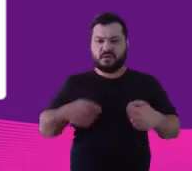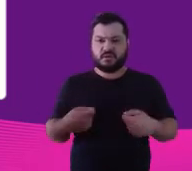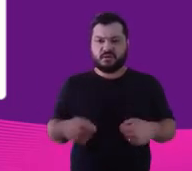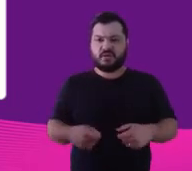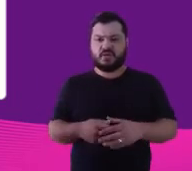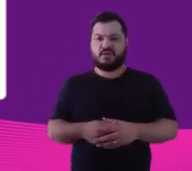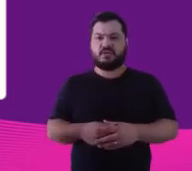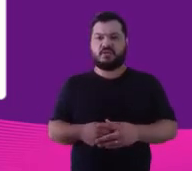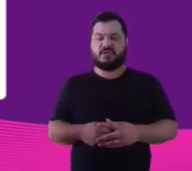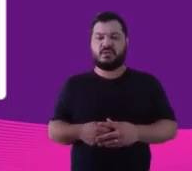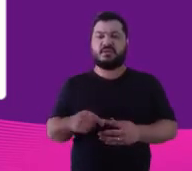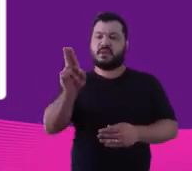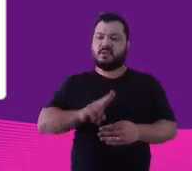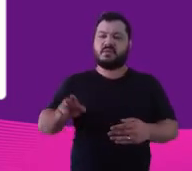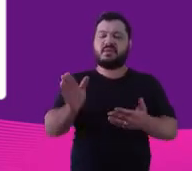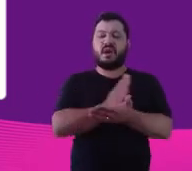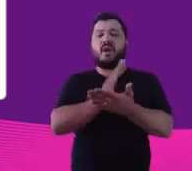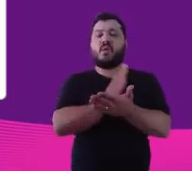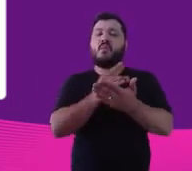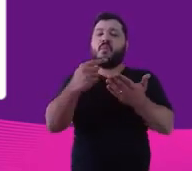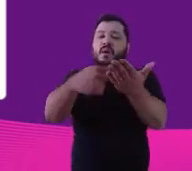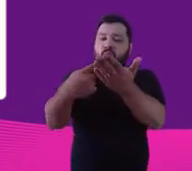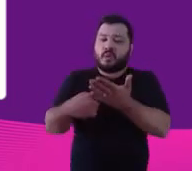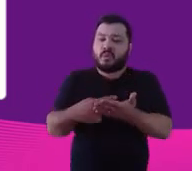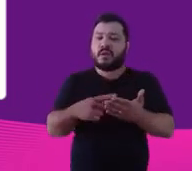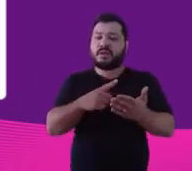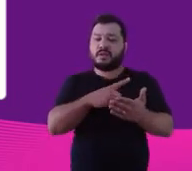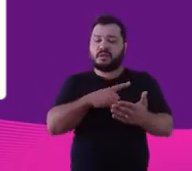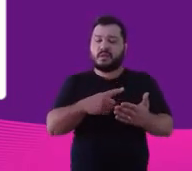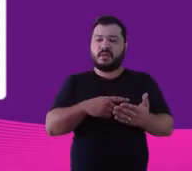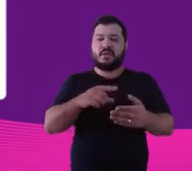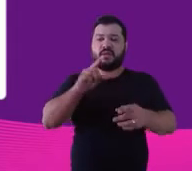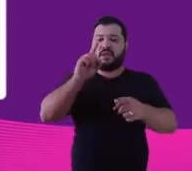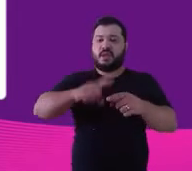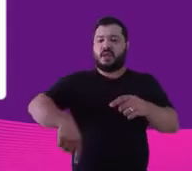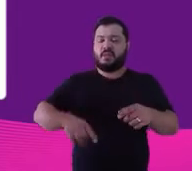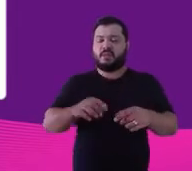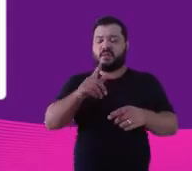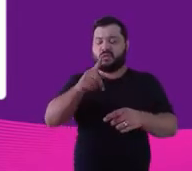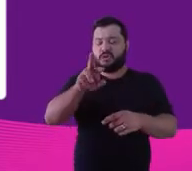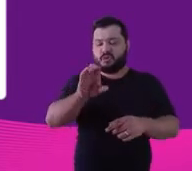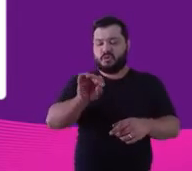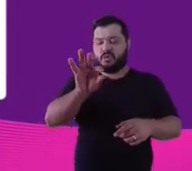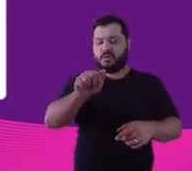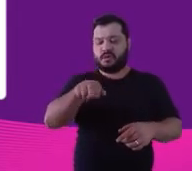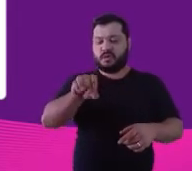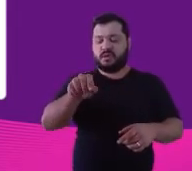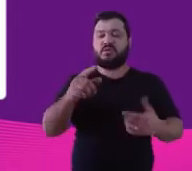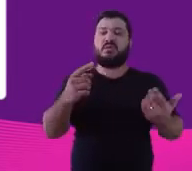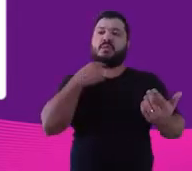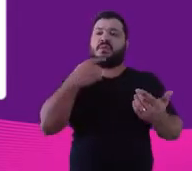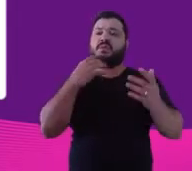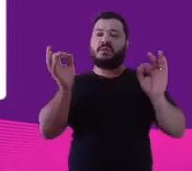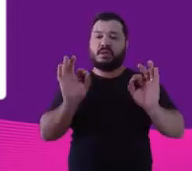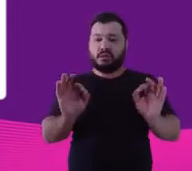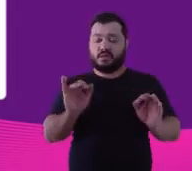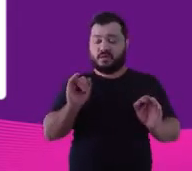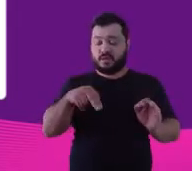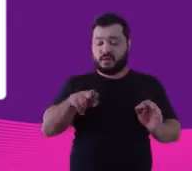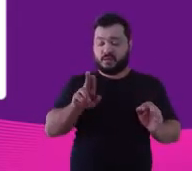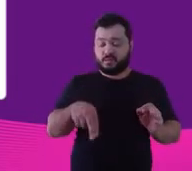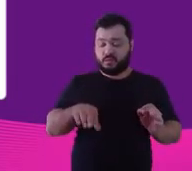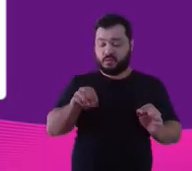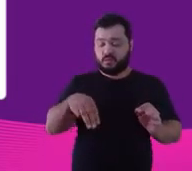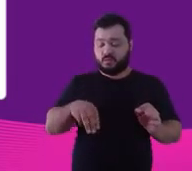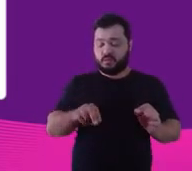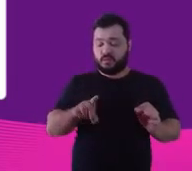é utilizar algumas não inclua o protea soma essa o imunomodulador